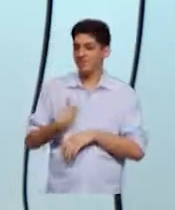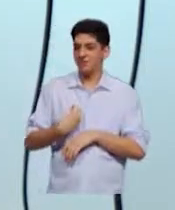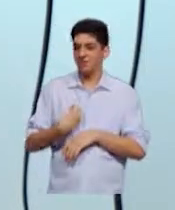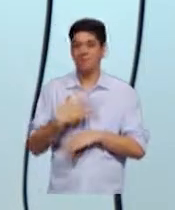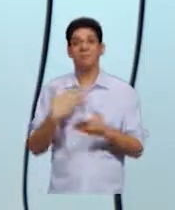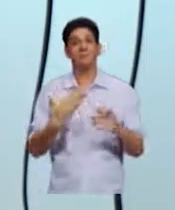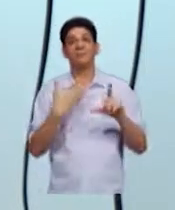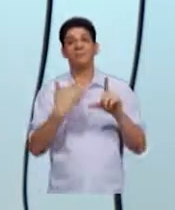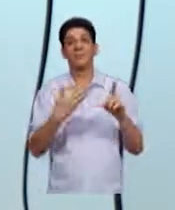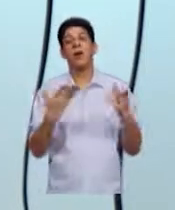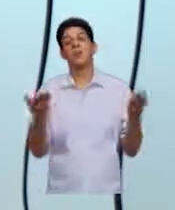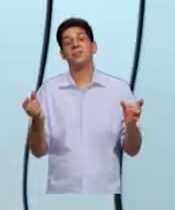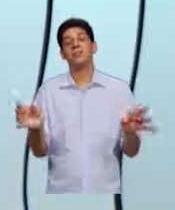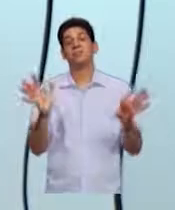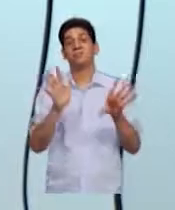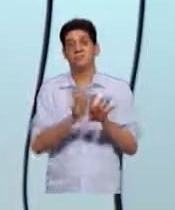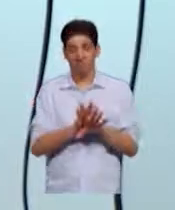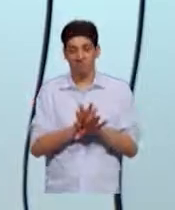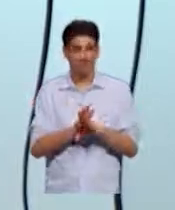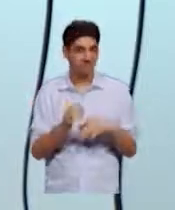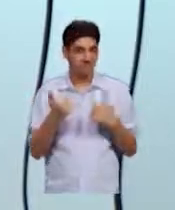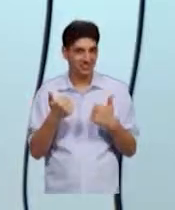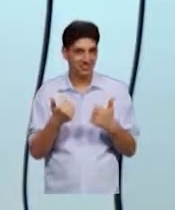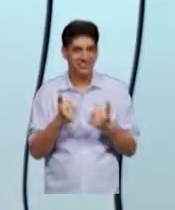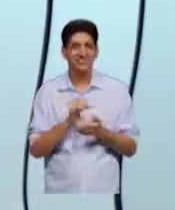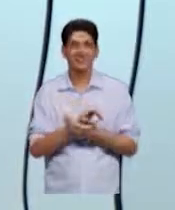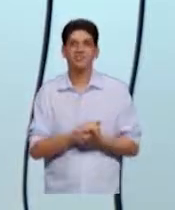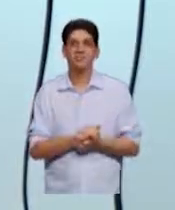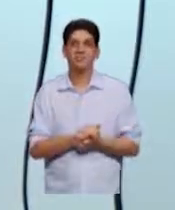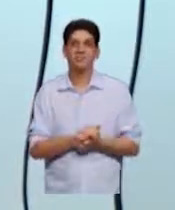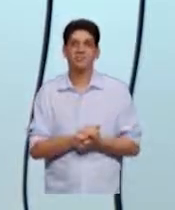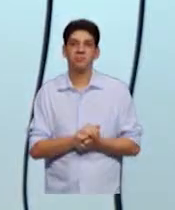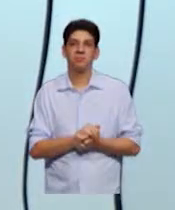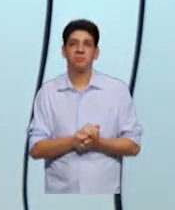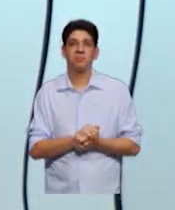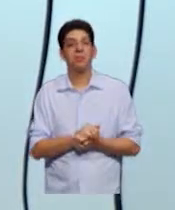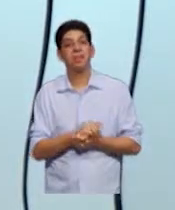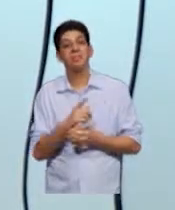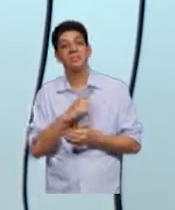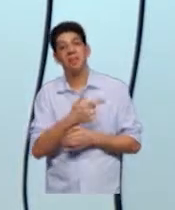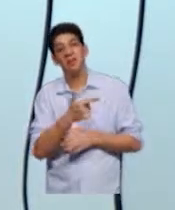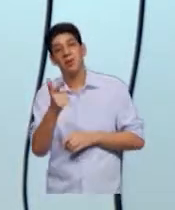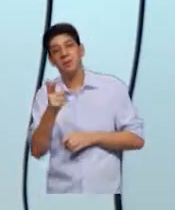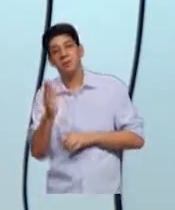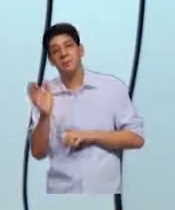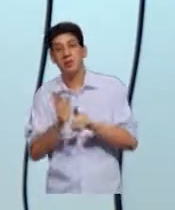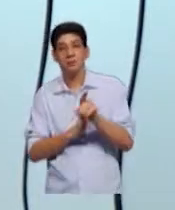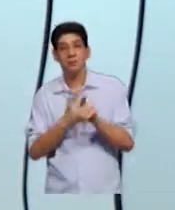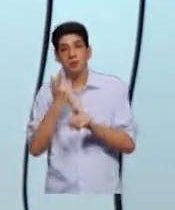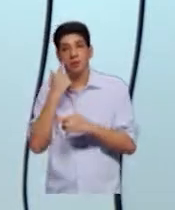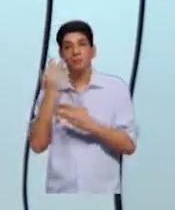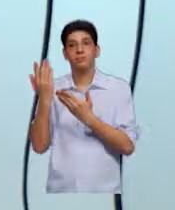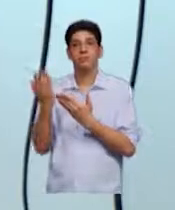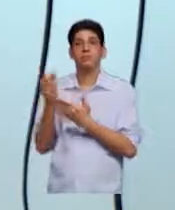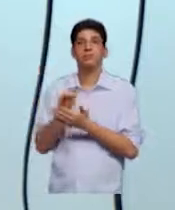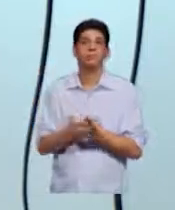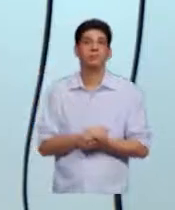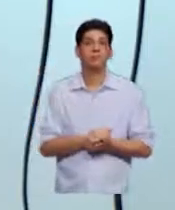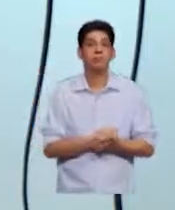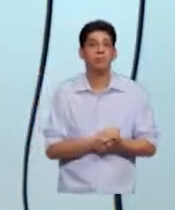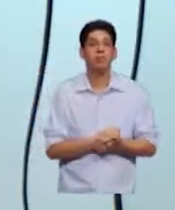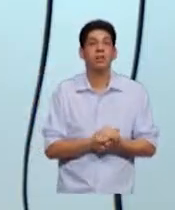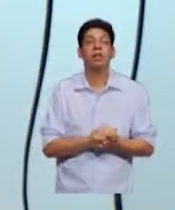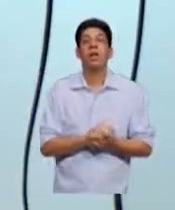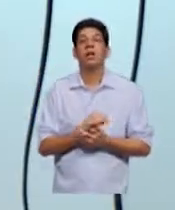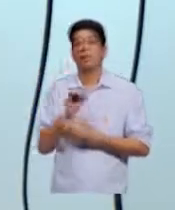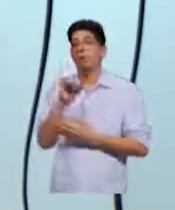Chegamos aqui no final da nossa aula e ainda tem uma, para a gente responder. Qual a principal função do ozônio? Eu já